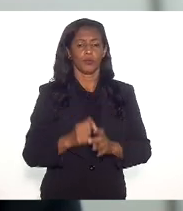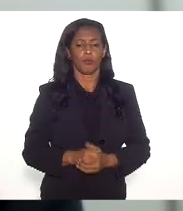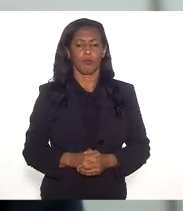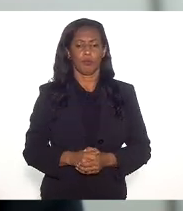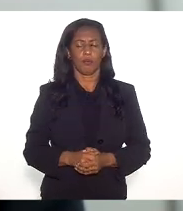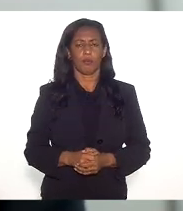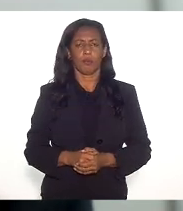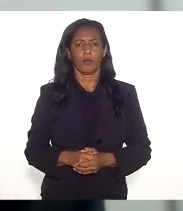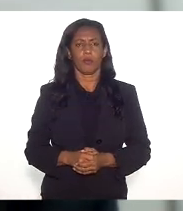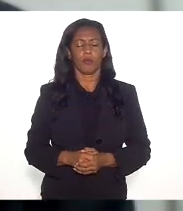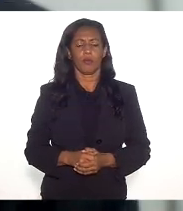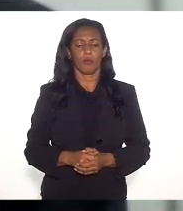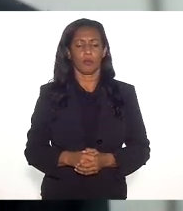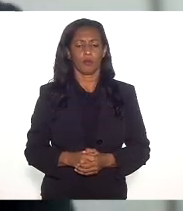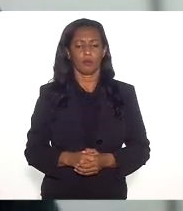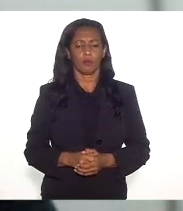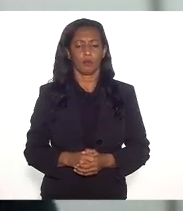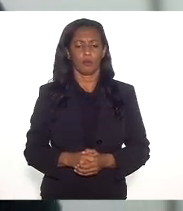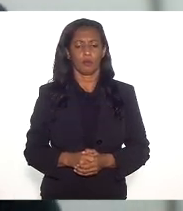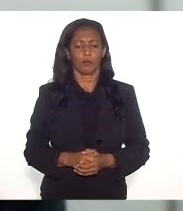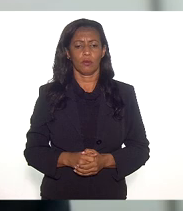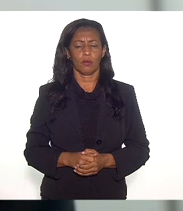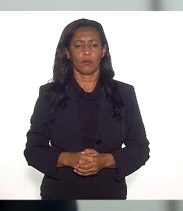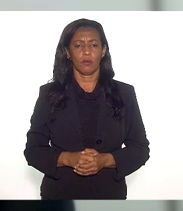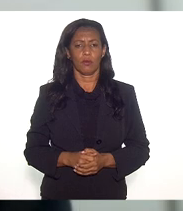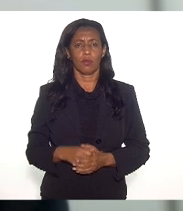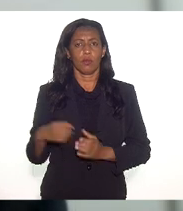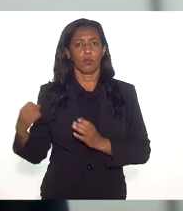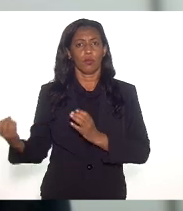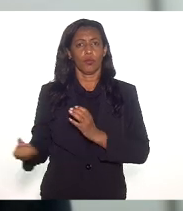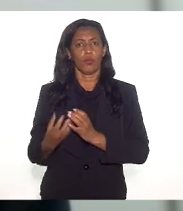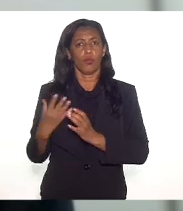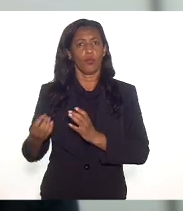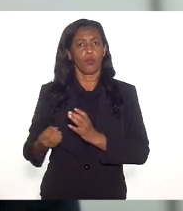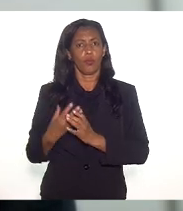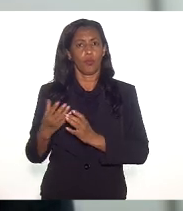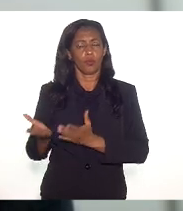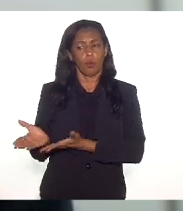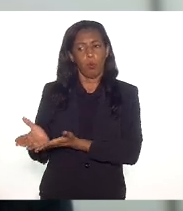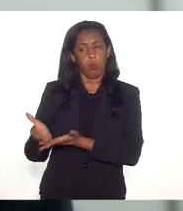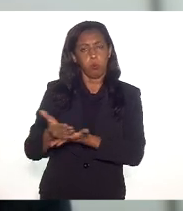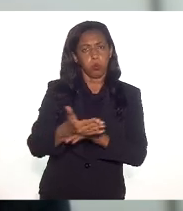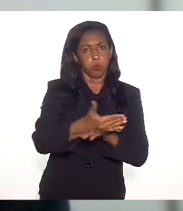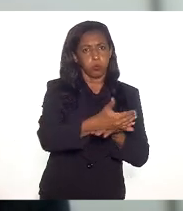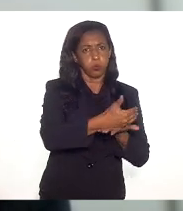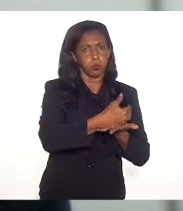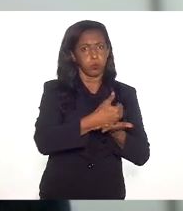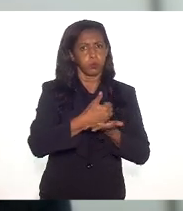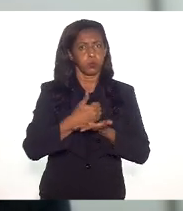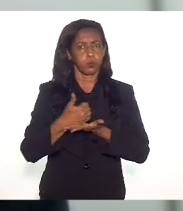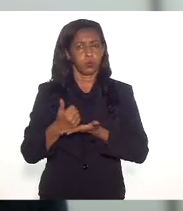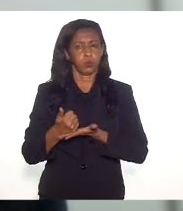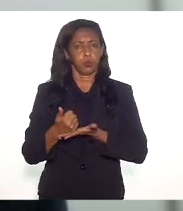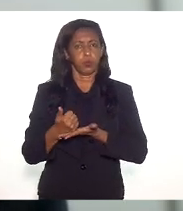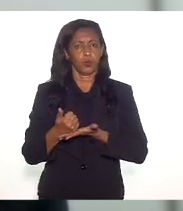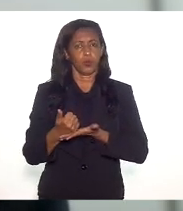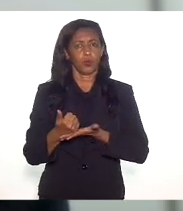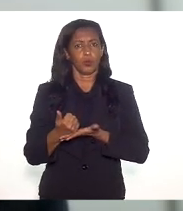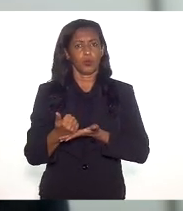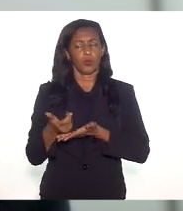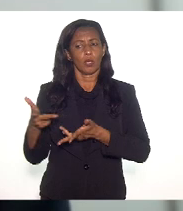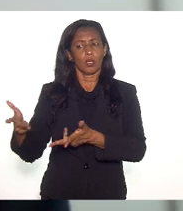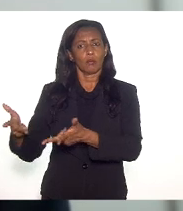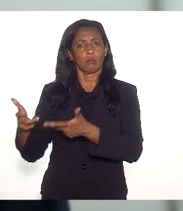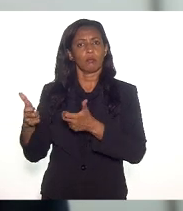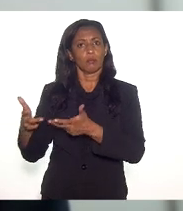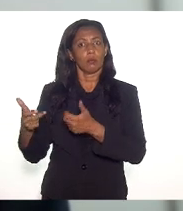e a instabilidade dos fluxos de arrecadação proveniente das indenizações das